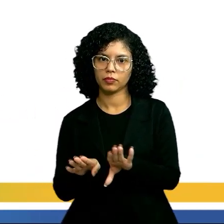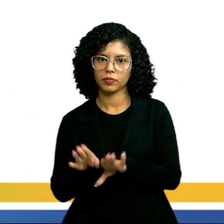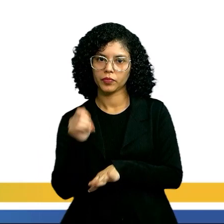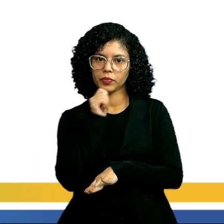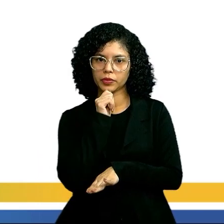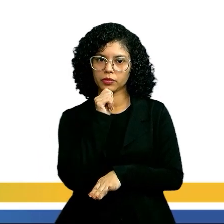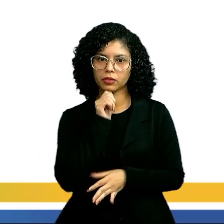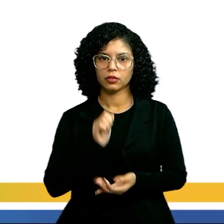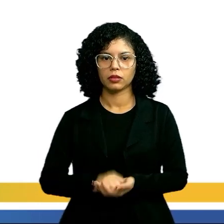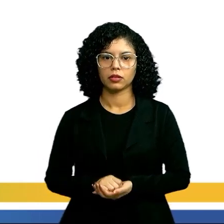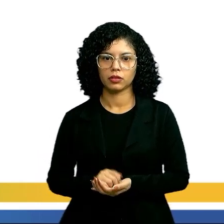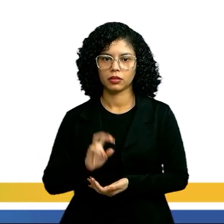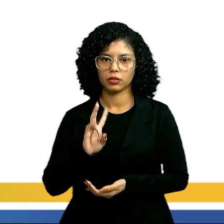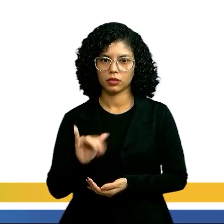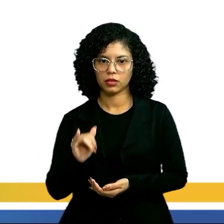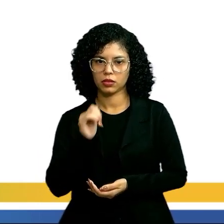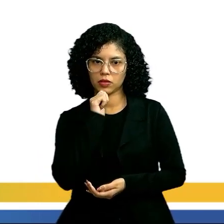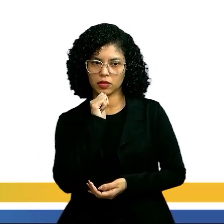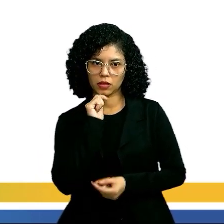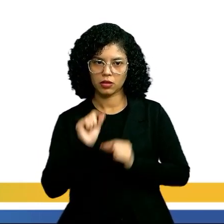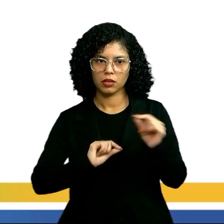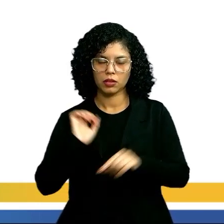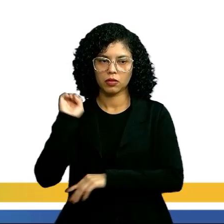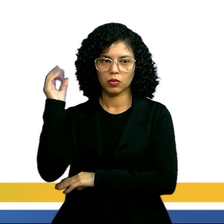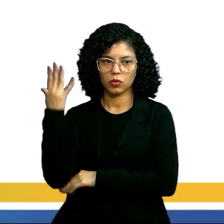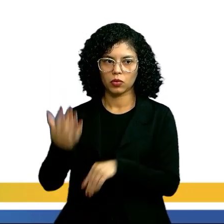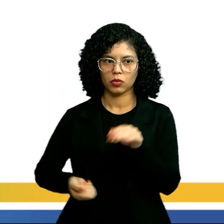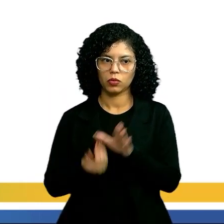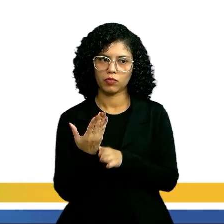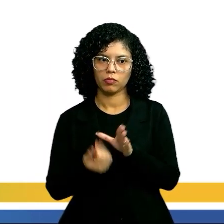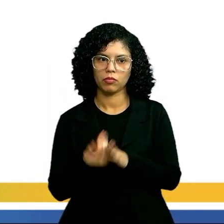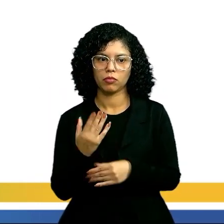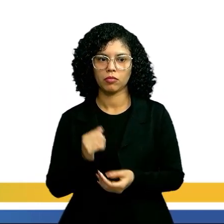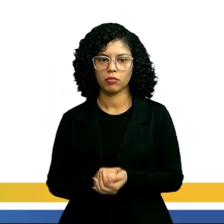fotossíntese, ela ocorre produzindo